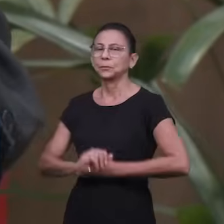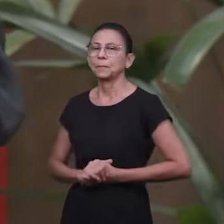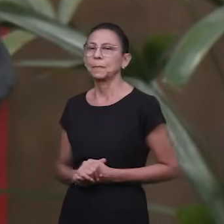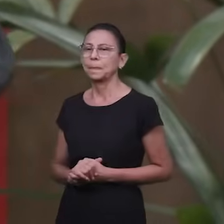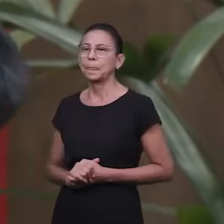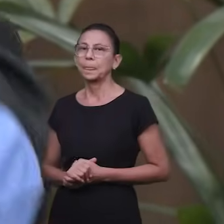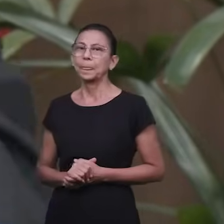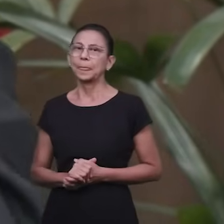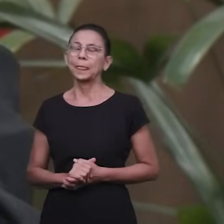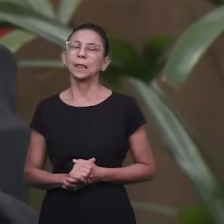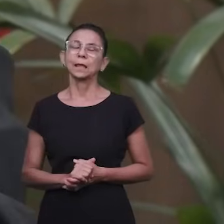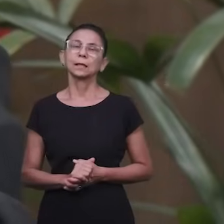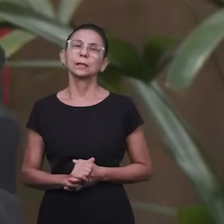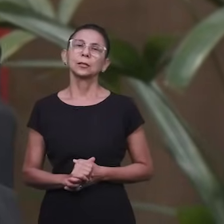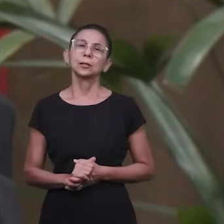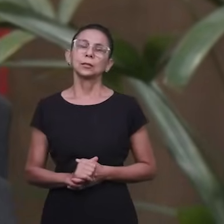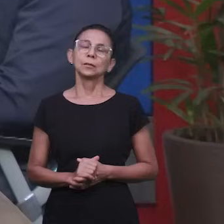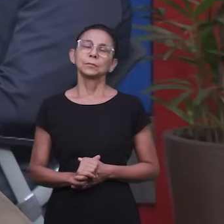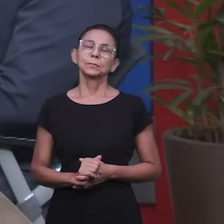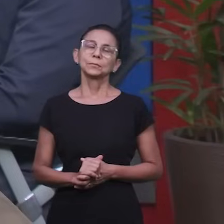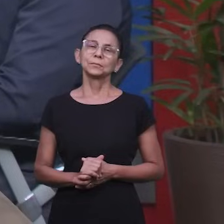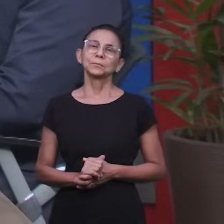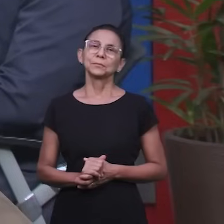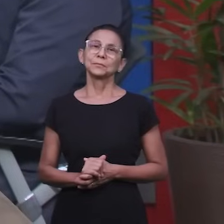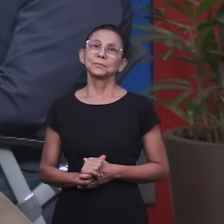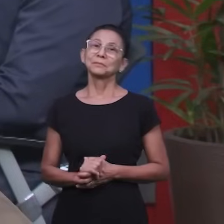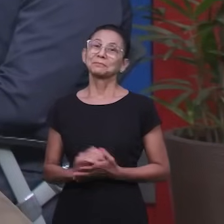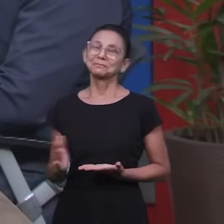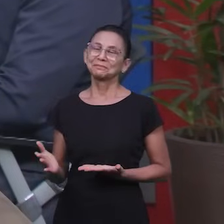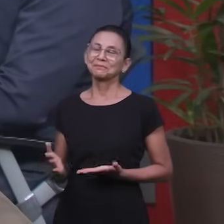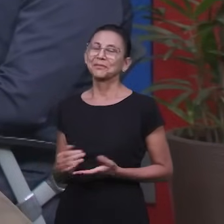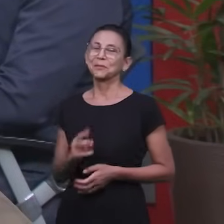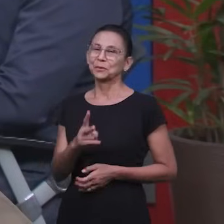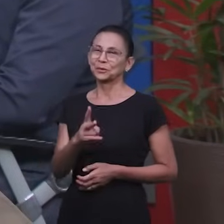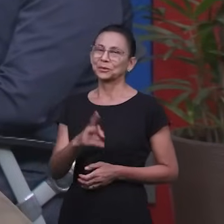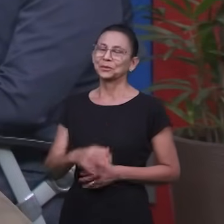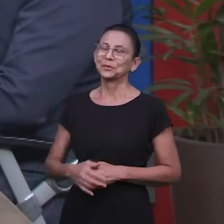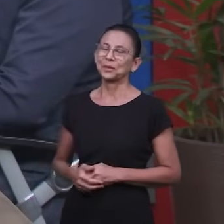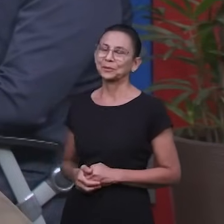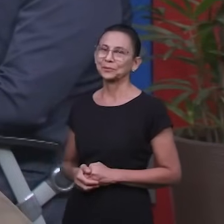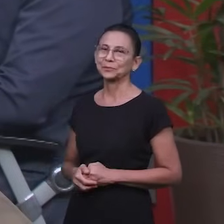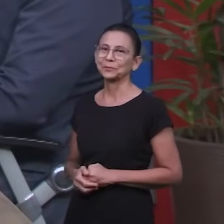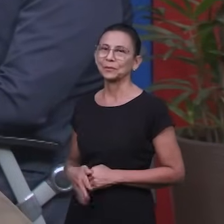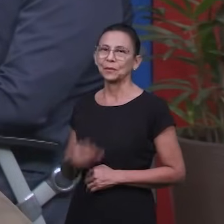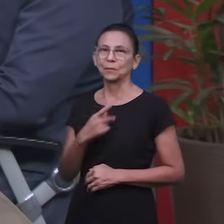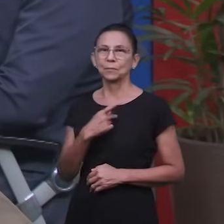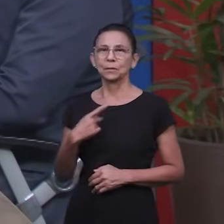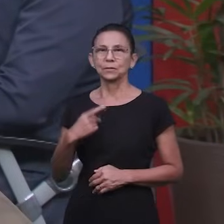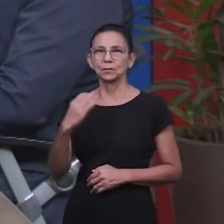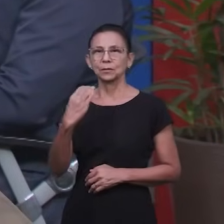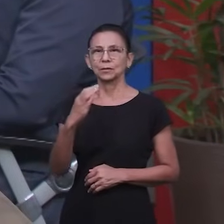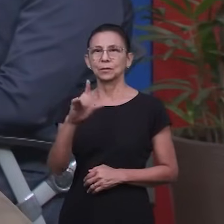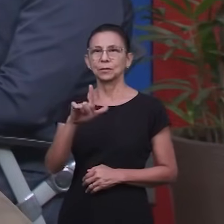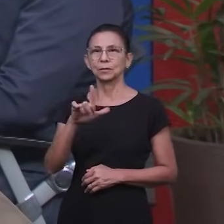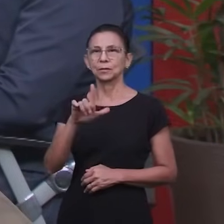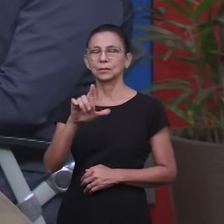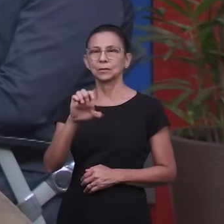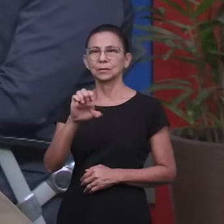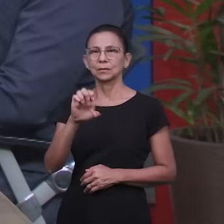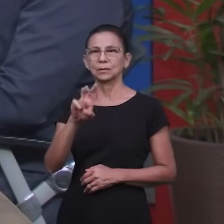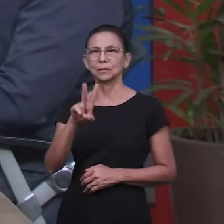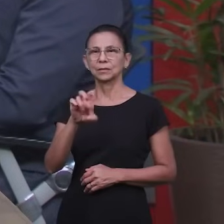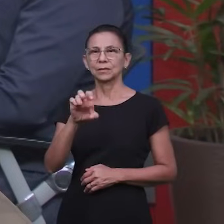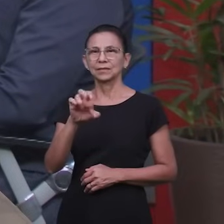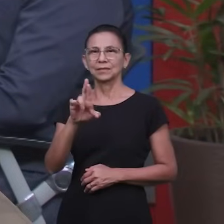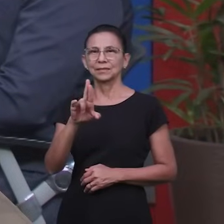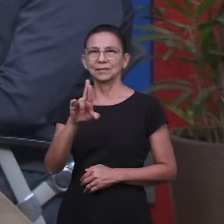né? Vamos ao pastor Cleberson. Conta para nós aí, primeiro se apresenta para todos nós, o povo, e depois conta as experiências